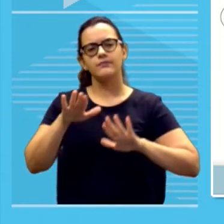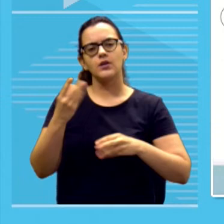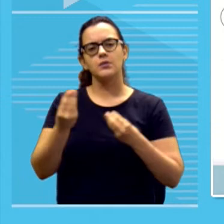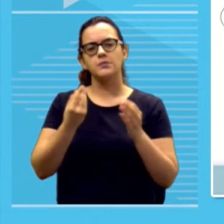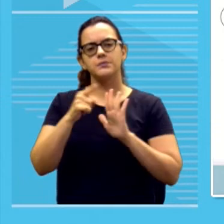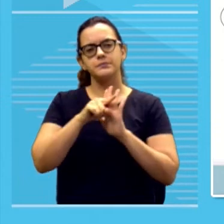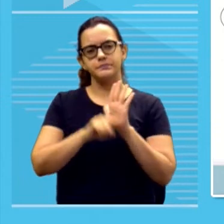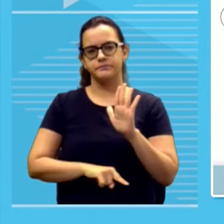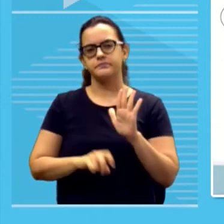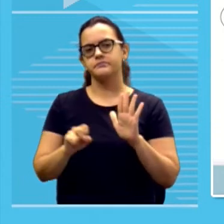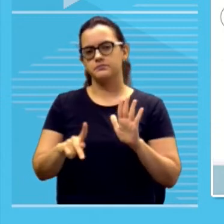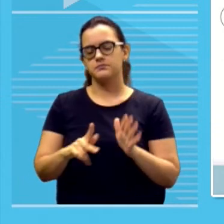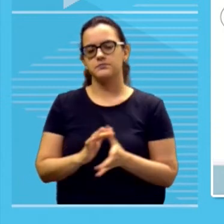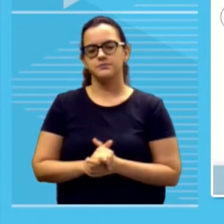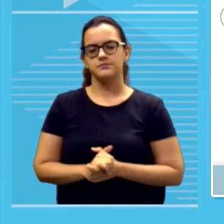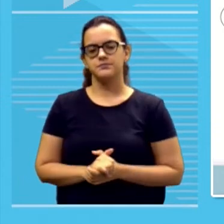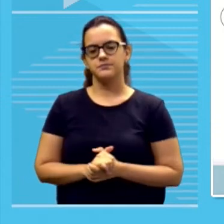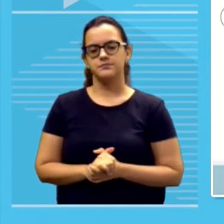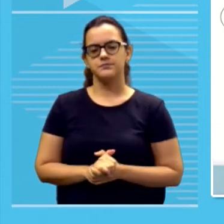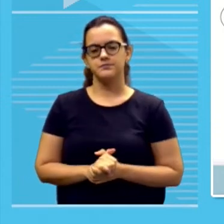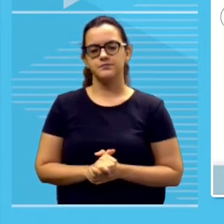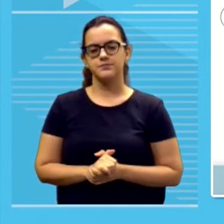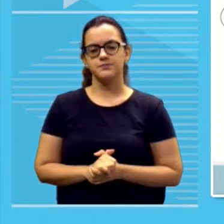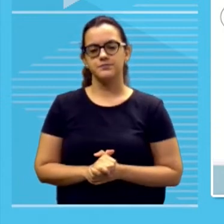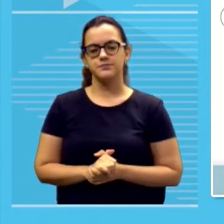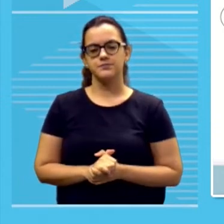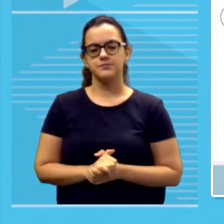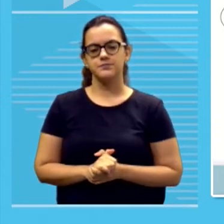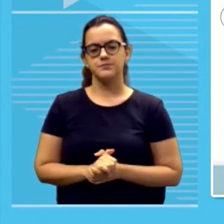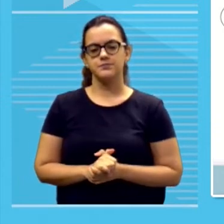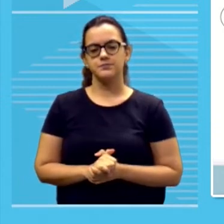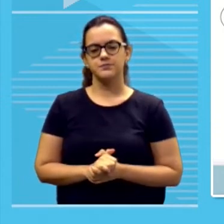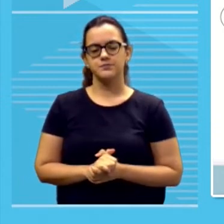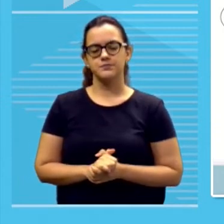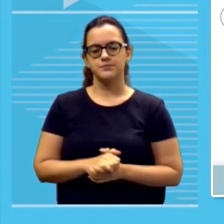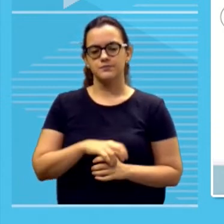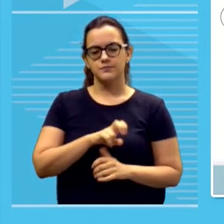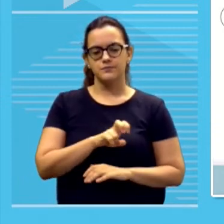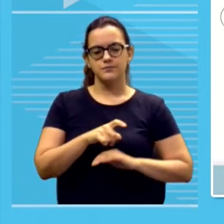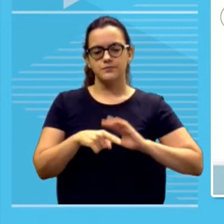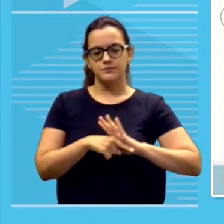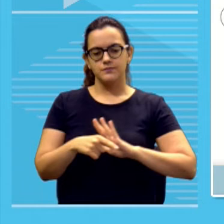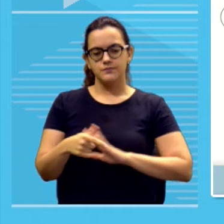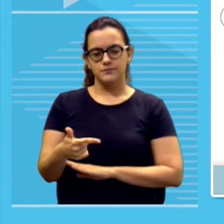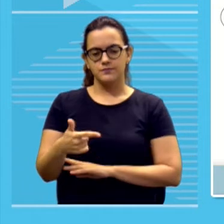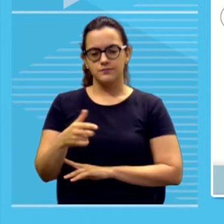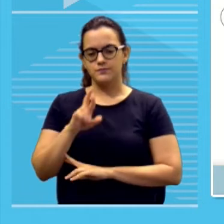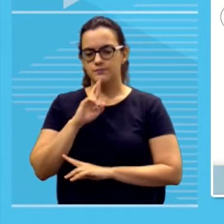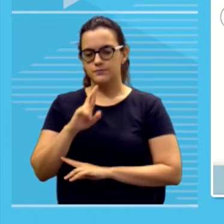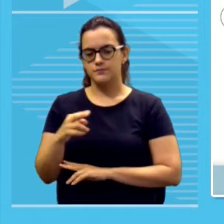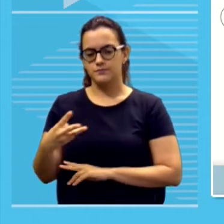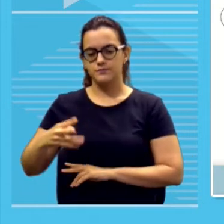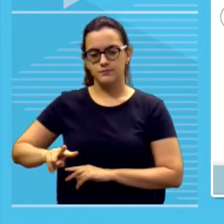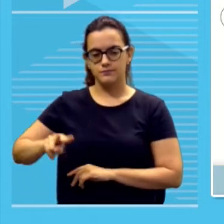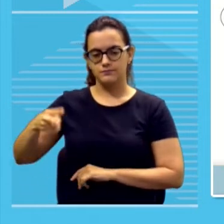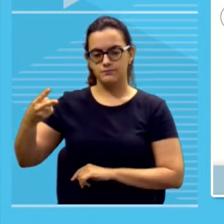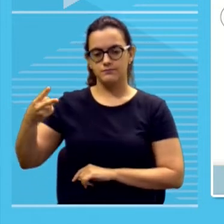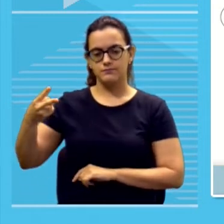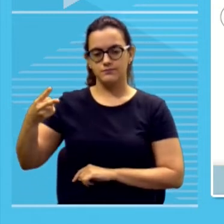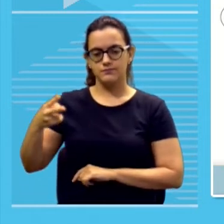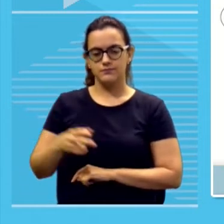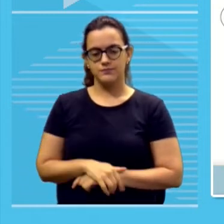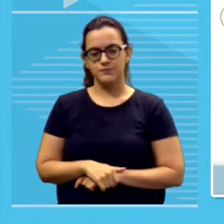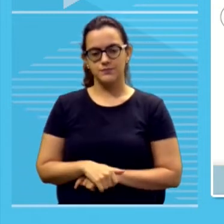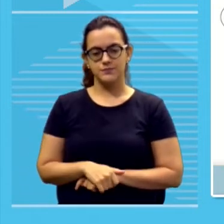aqui vai com cuidado cinco menos dois vai dar 3 ao quadrado diminuir o tamanho dessa raiz ficou grande